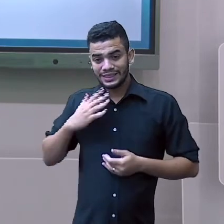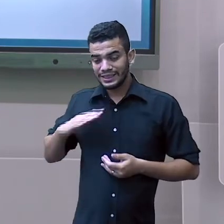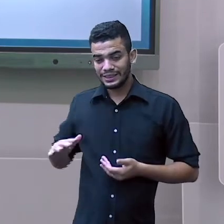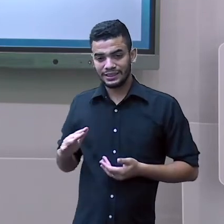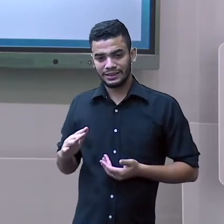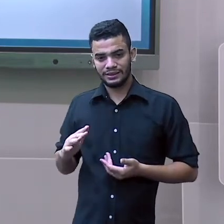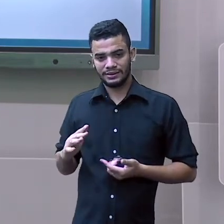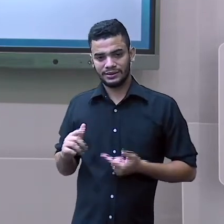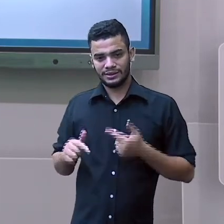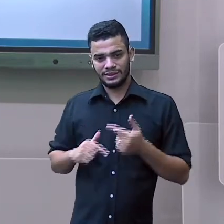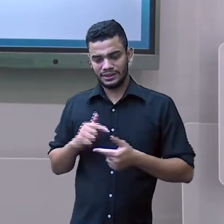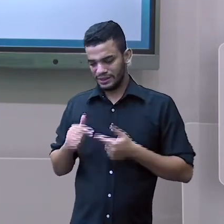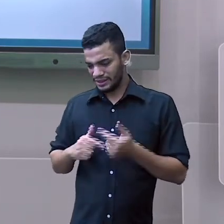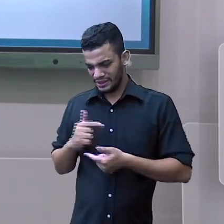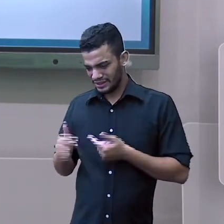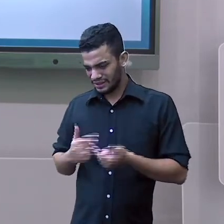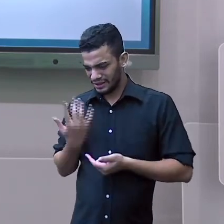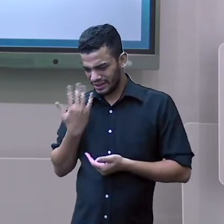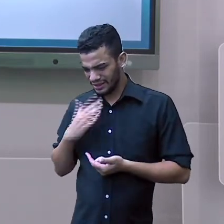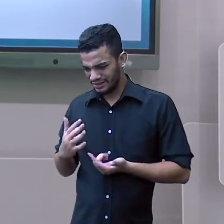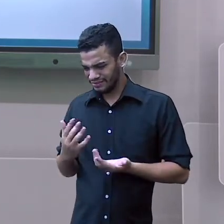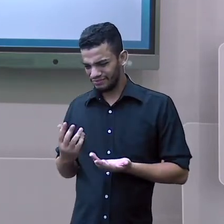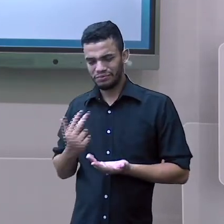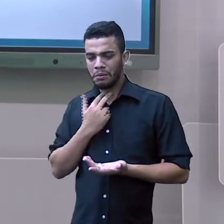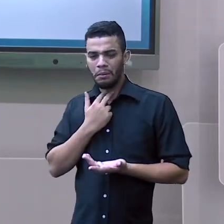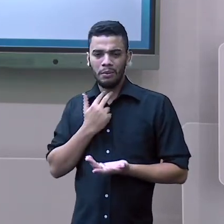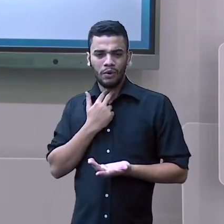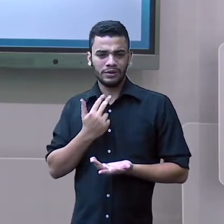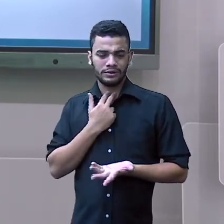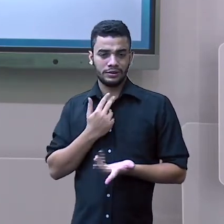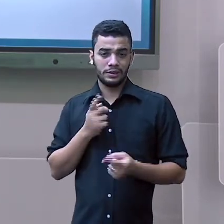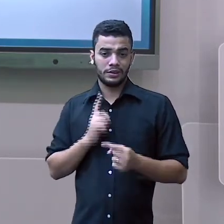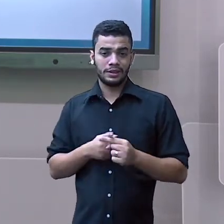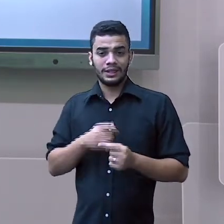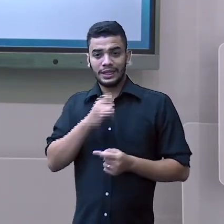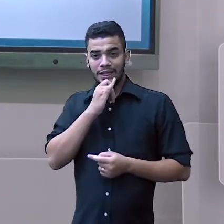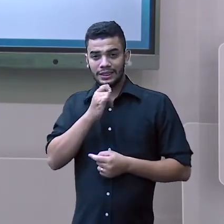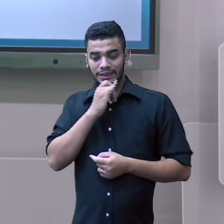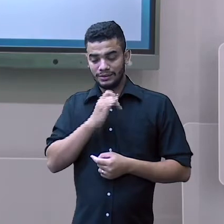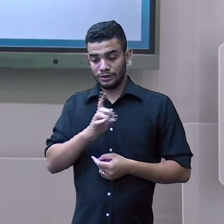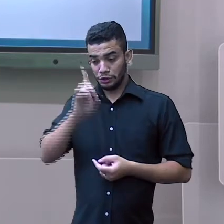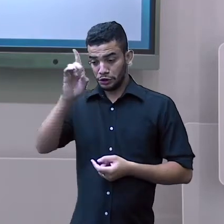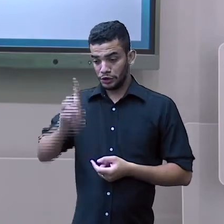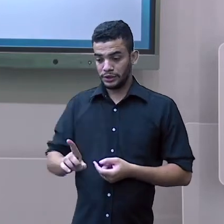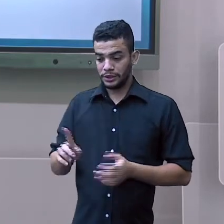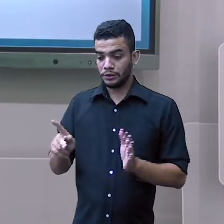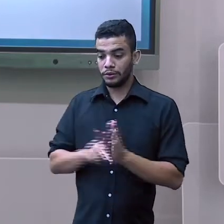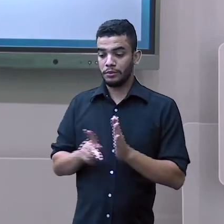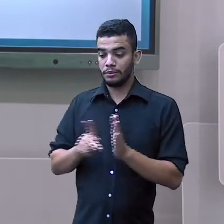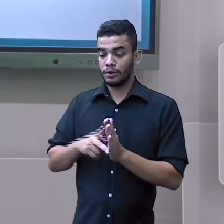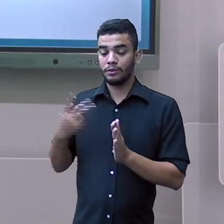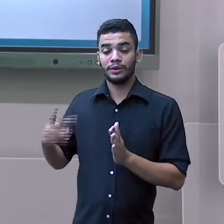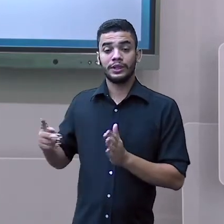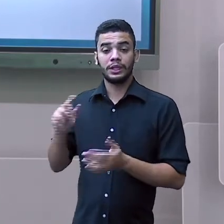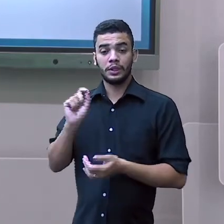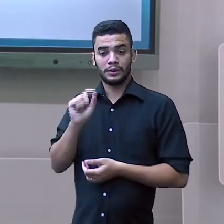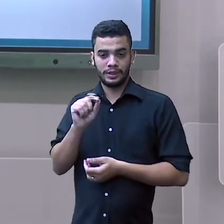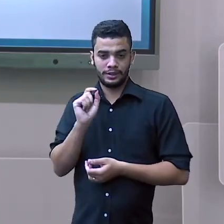Quais são os direitos das crianças que nós estudamos, por exemplo, lá no Estatuto da Criança e do Adolescente, no ECA?